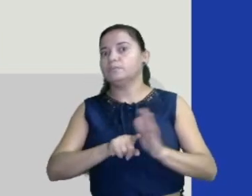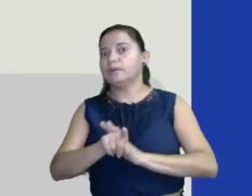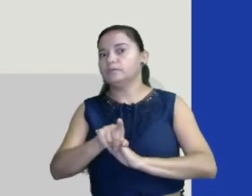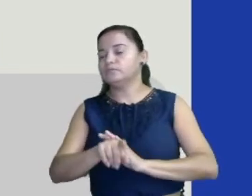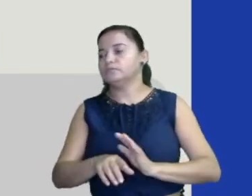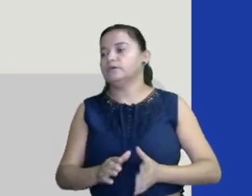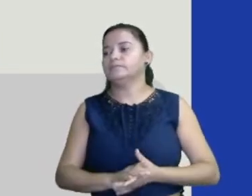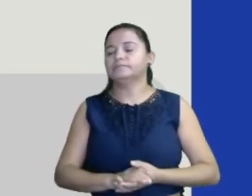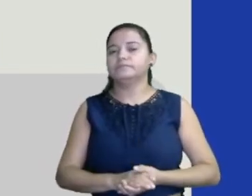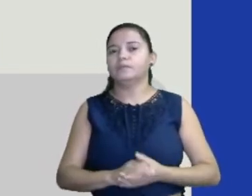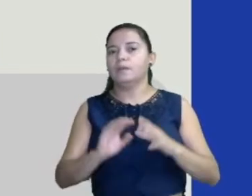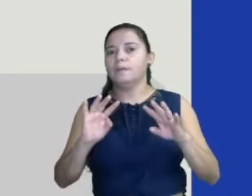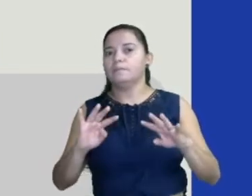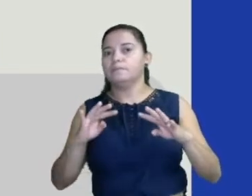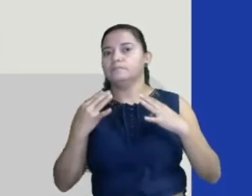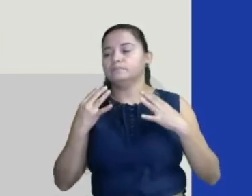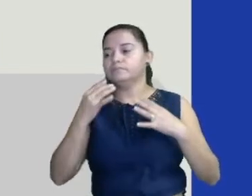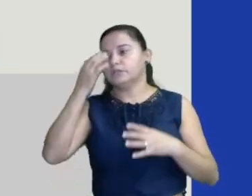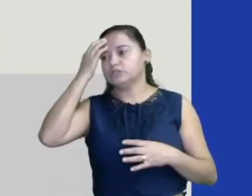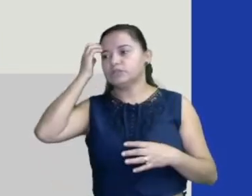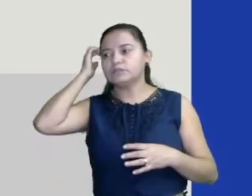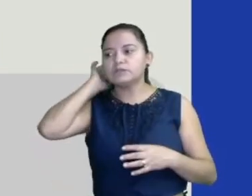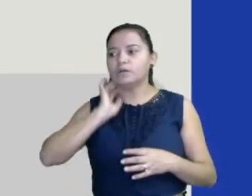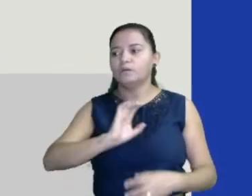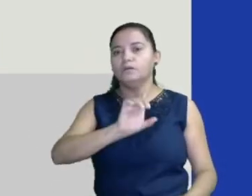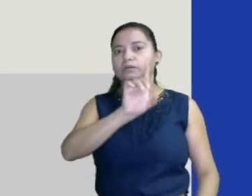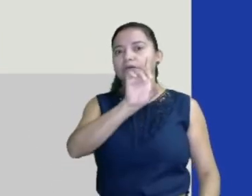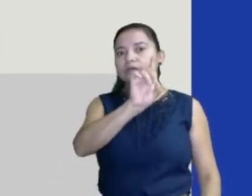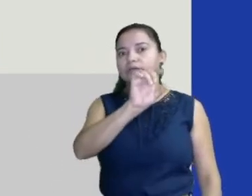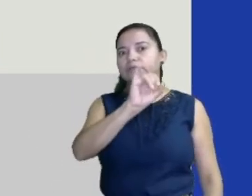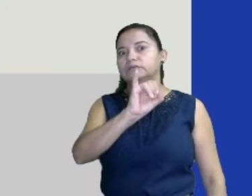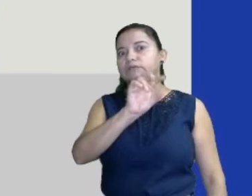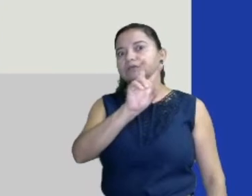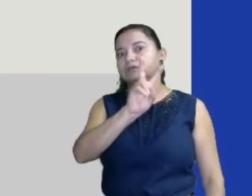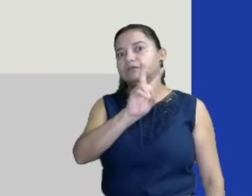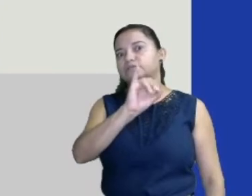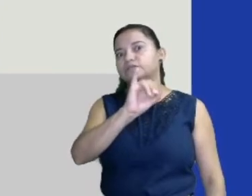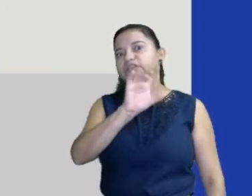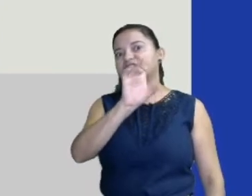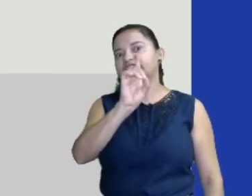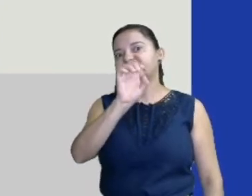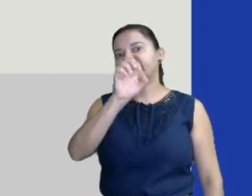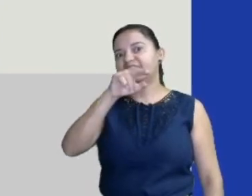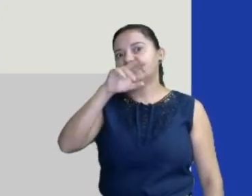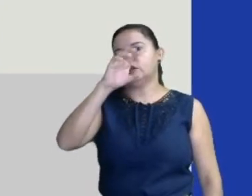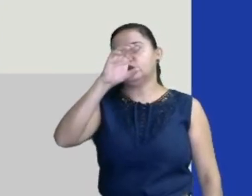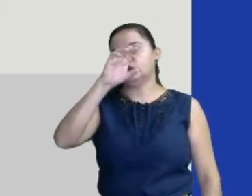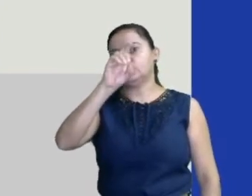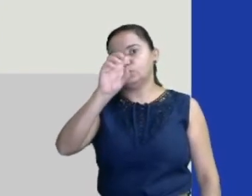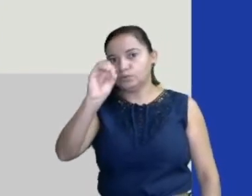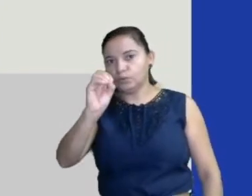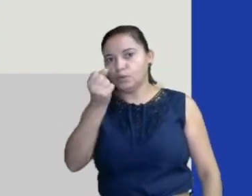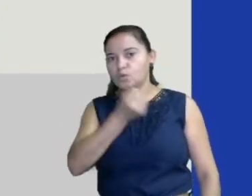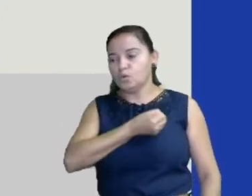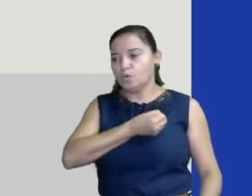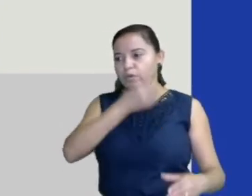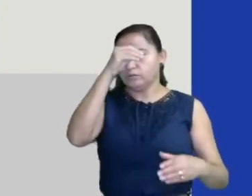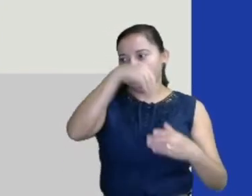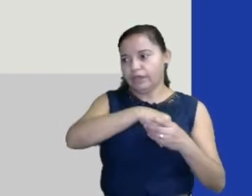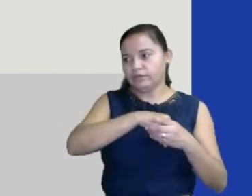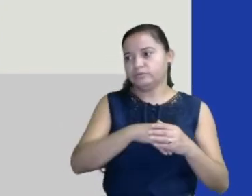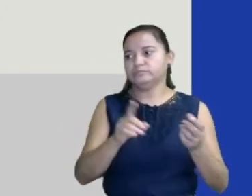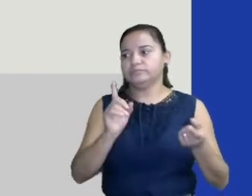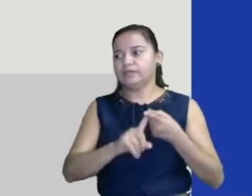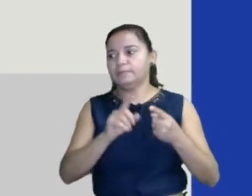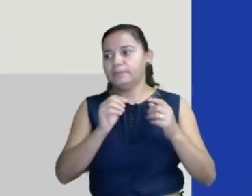aí os valores que aparecem no dividendo e no divisor e se liga aí vai pensando na resposta vai fazer essa divisão que é